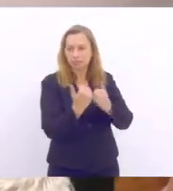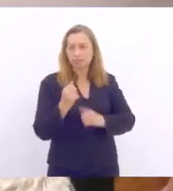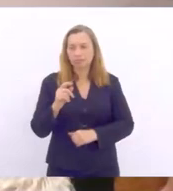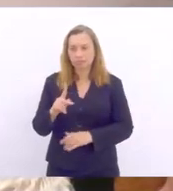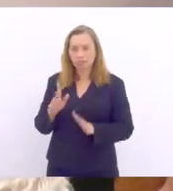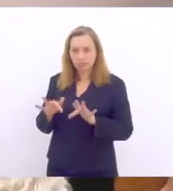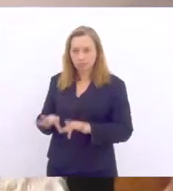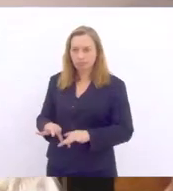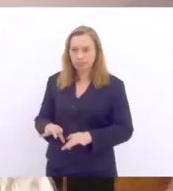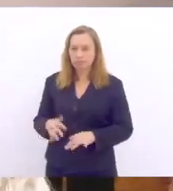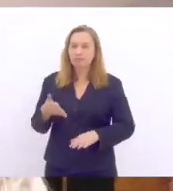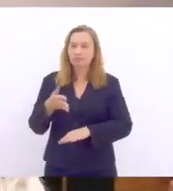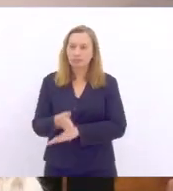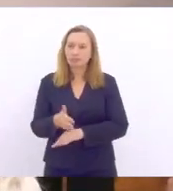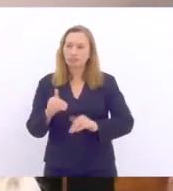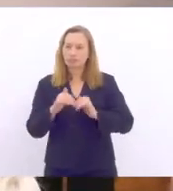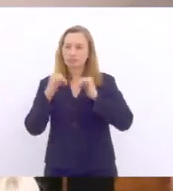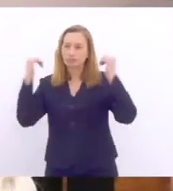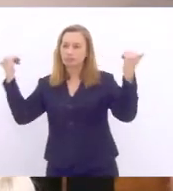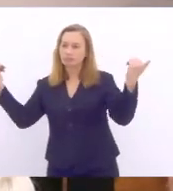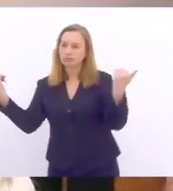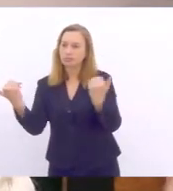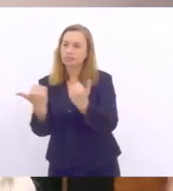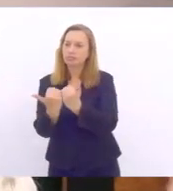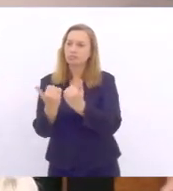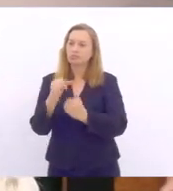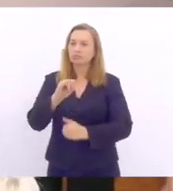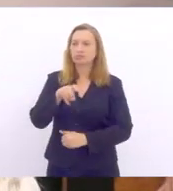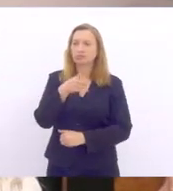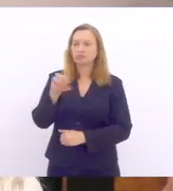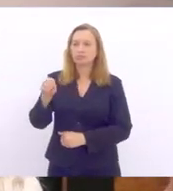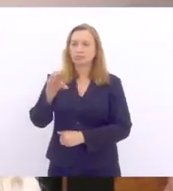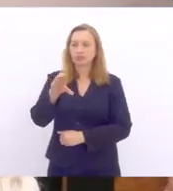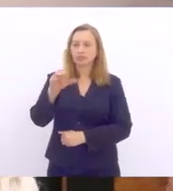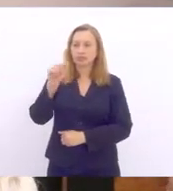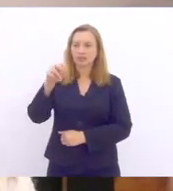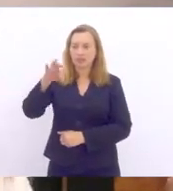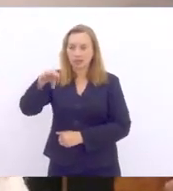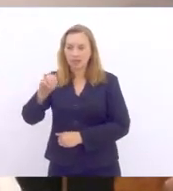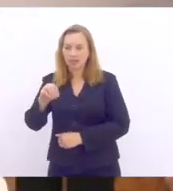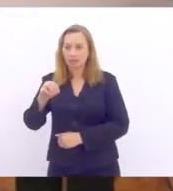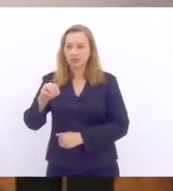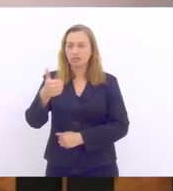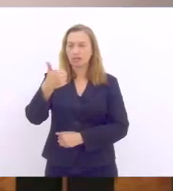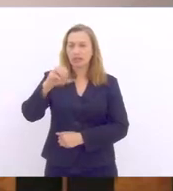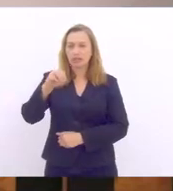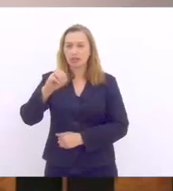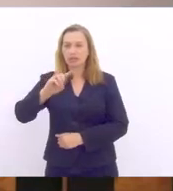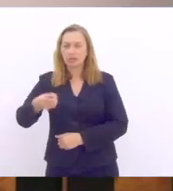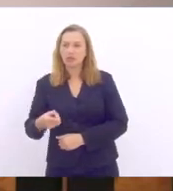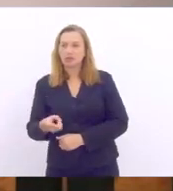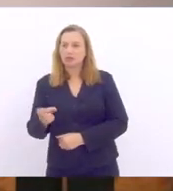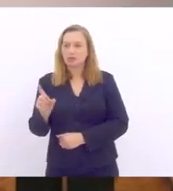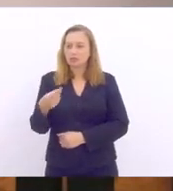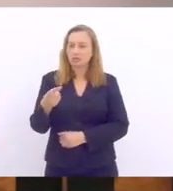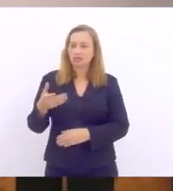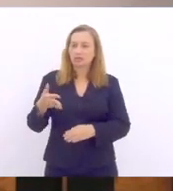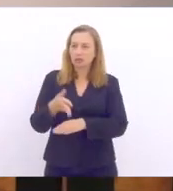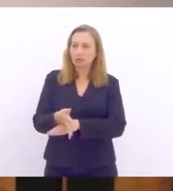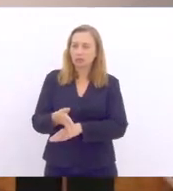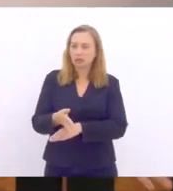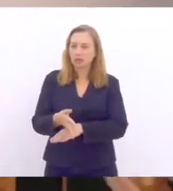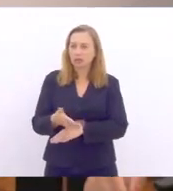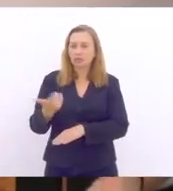terminar. Quando chegou no Maracanã, o São Caetano comprou 10 mil ingressos e deu para a torcida